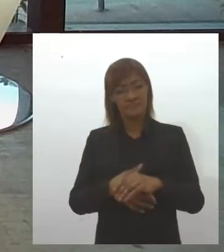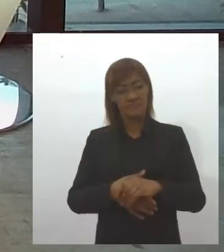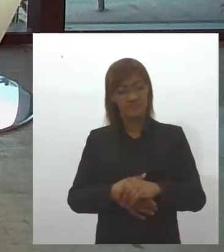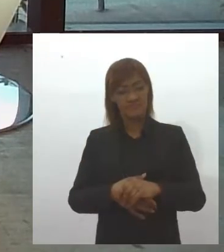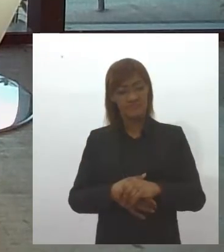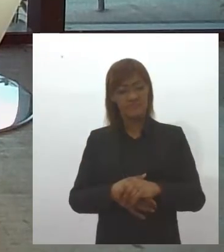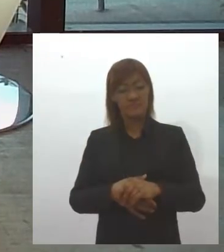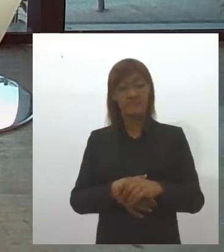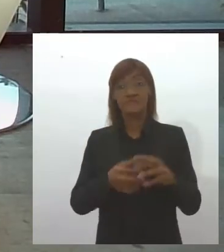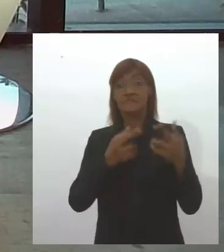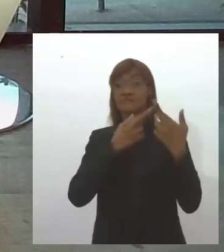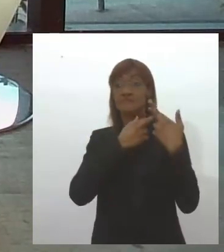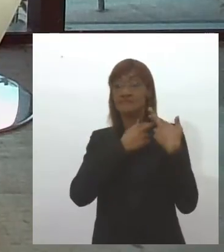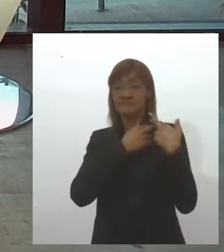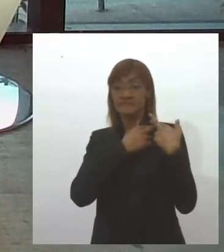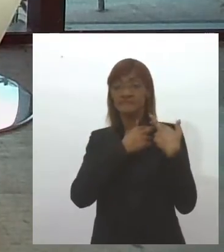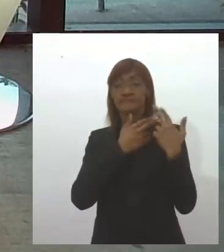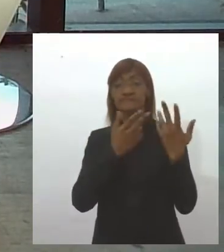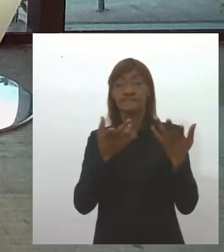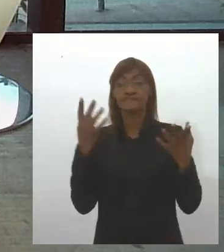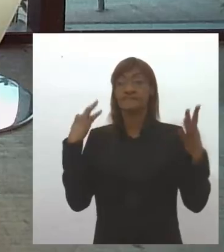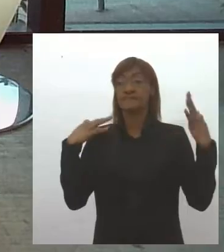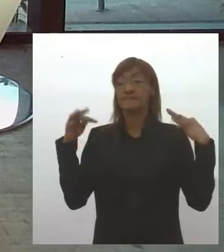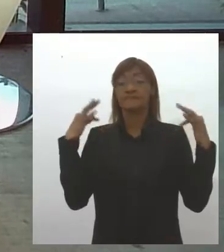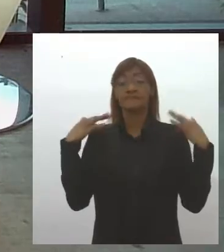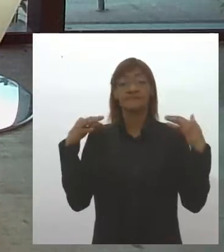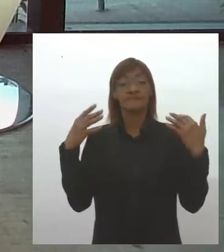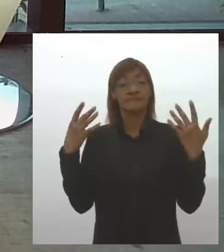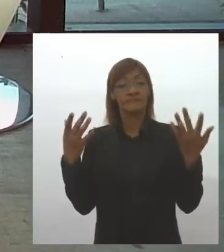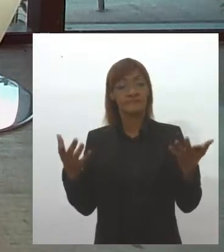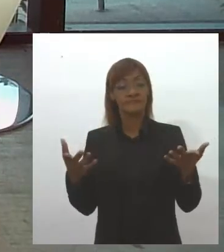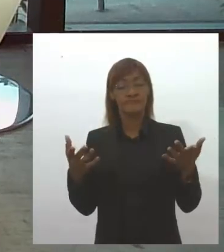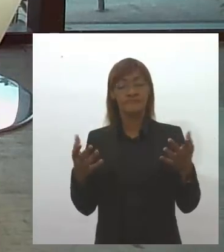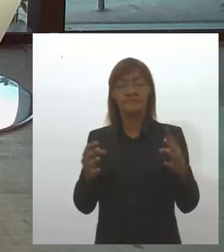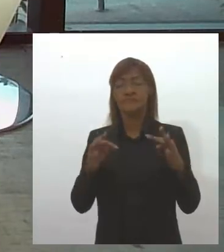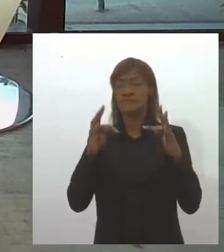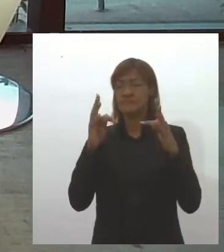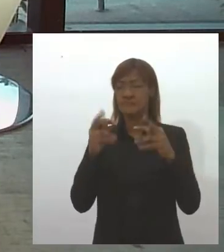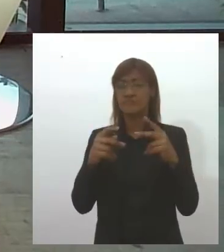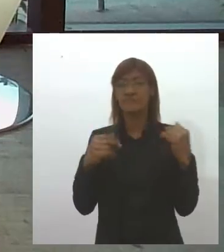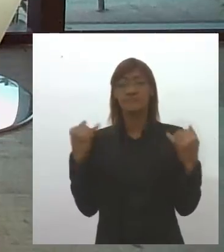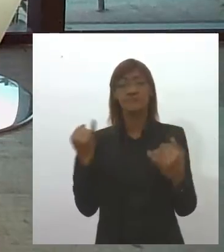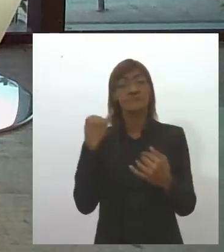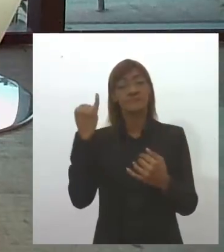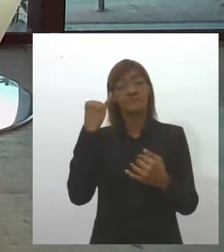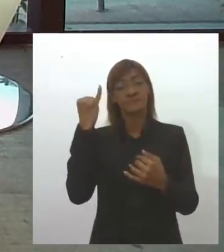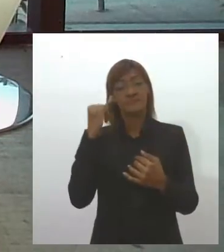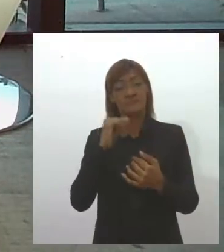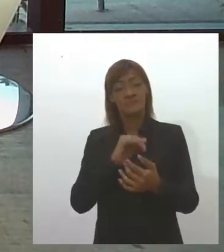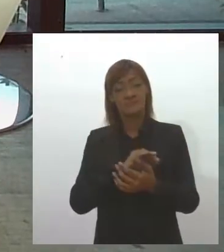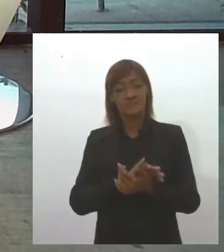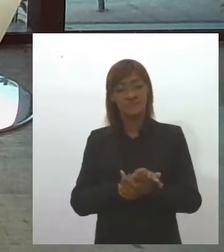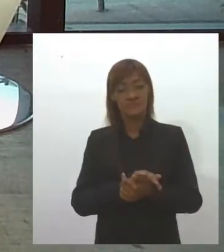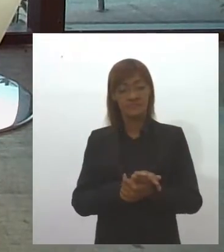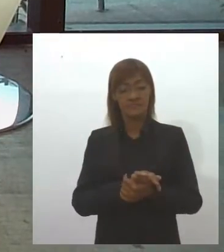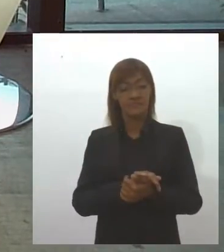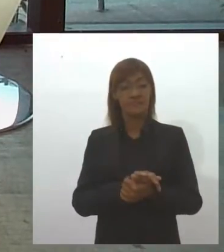do PIB do país, e do turismo. Então, verdade. Aqui no estado não é diferente. Né? É importante. E a